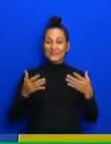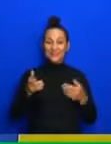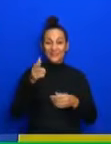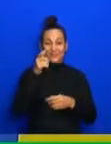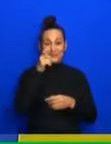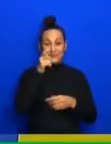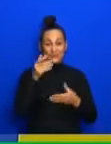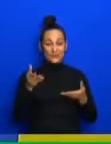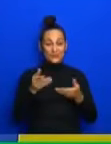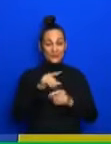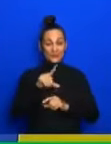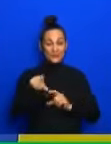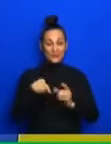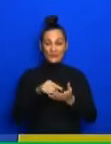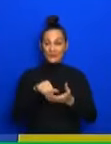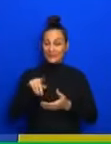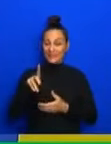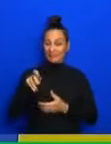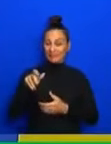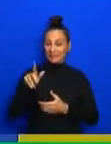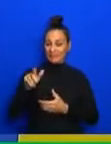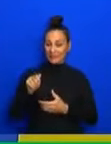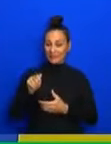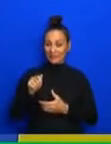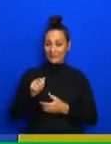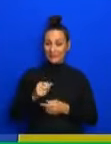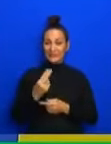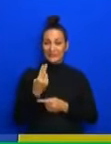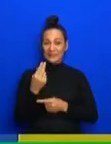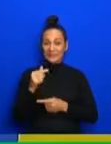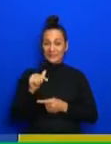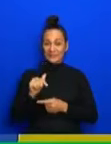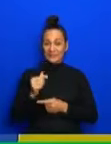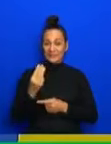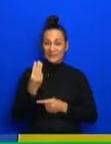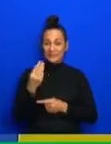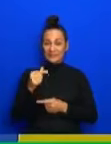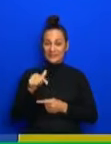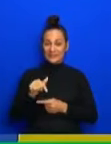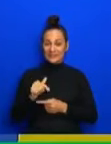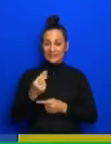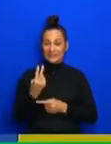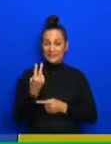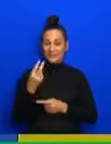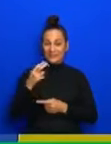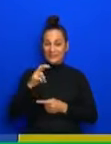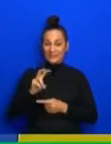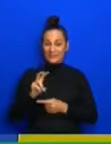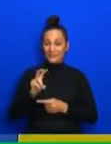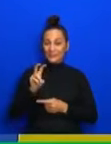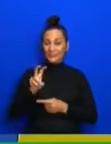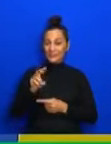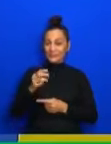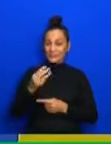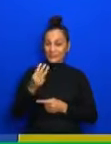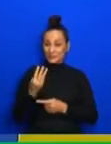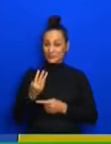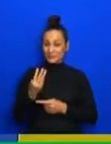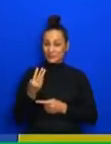confira comigo agora os números sorteados da Mega Sena. 27, 37,